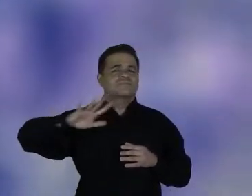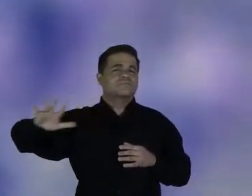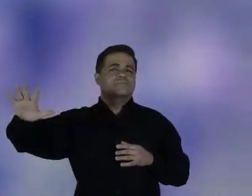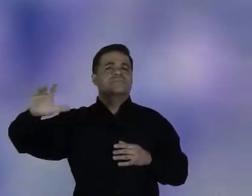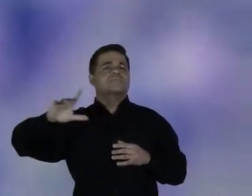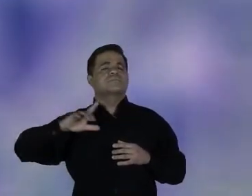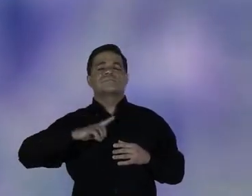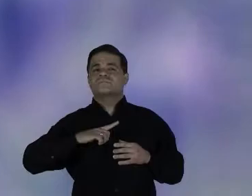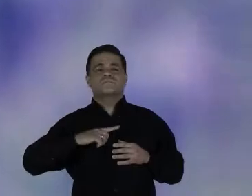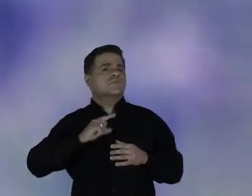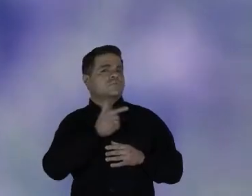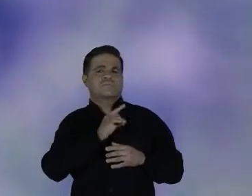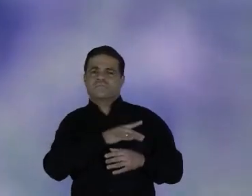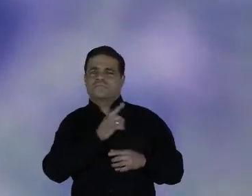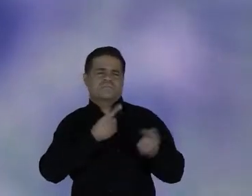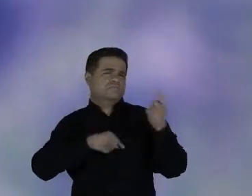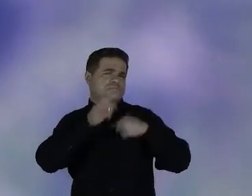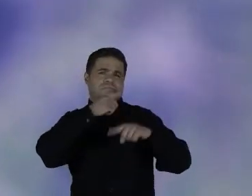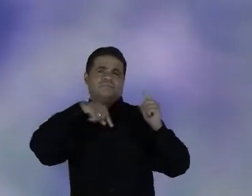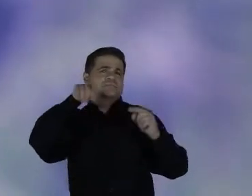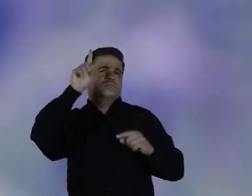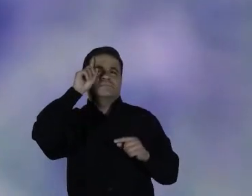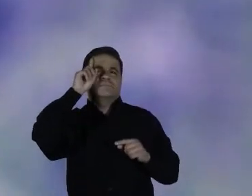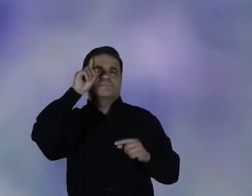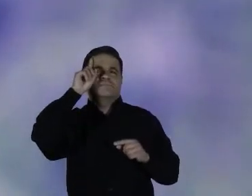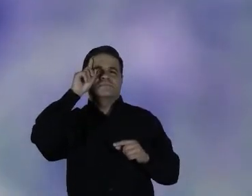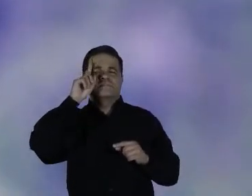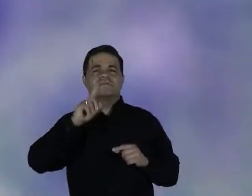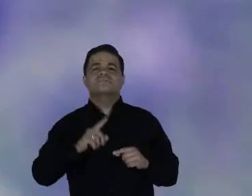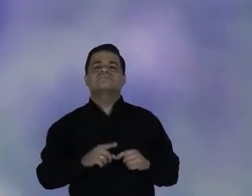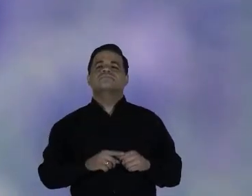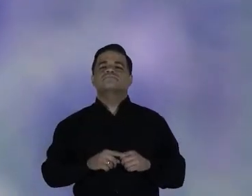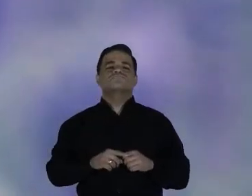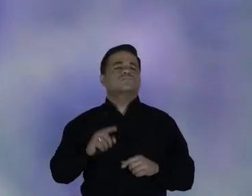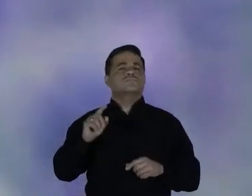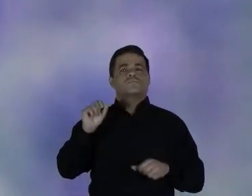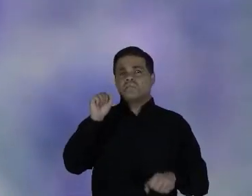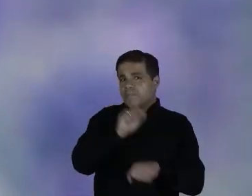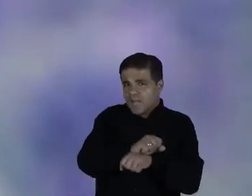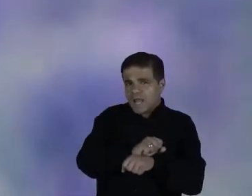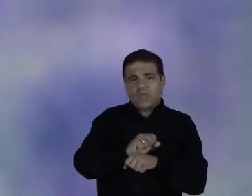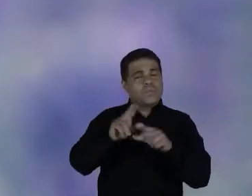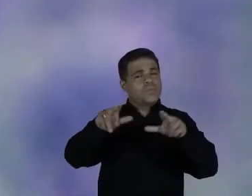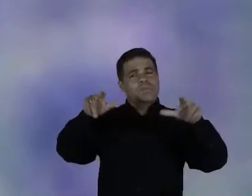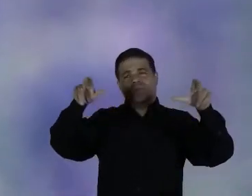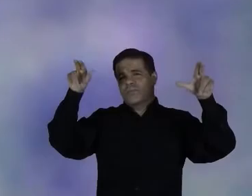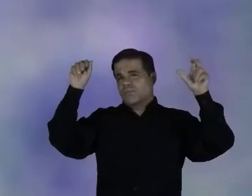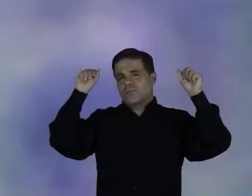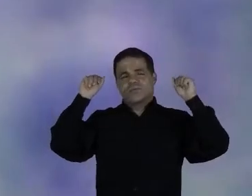Não temos medo de evoluir. Jamais paramos de fazê-lo.